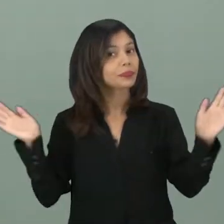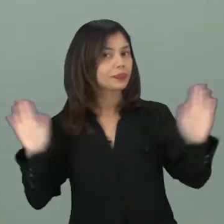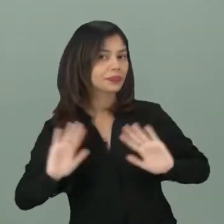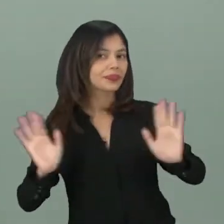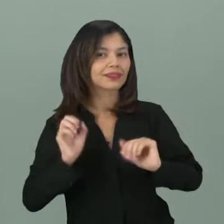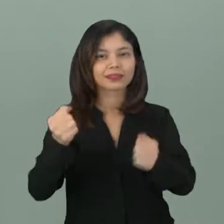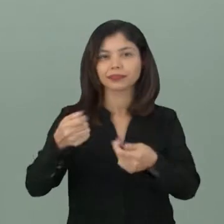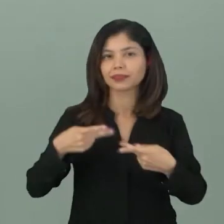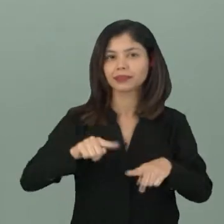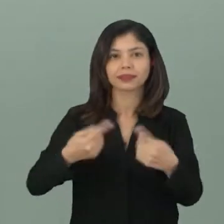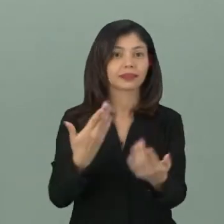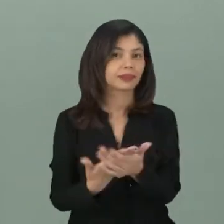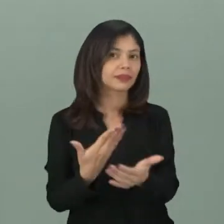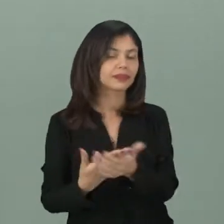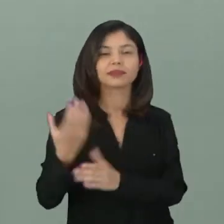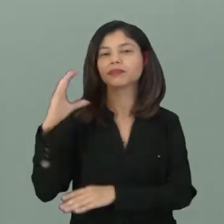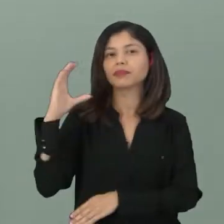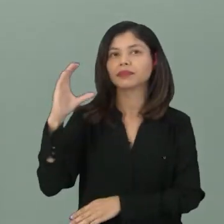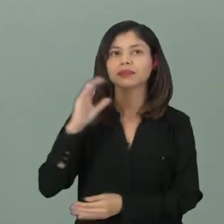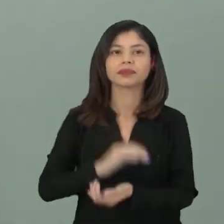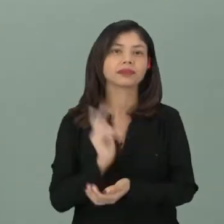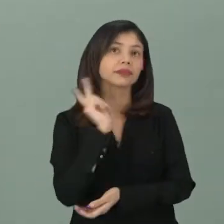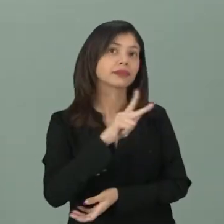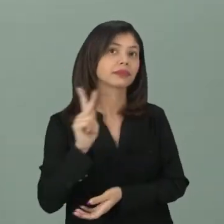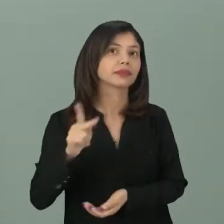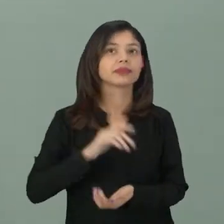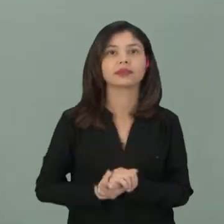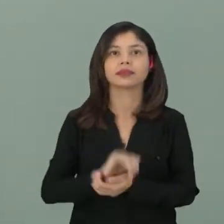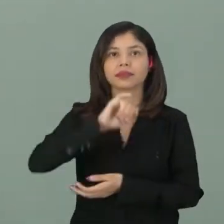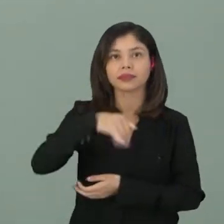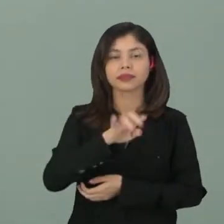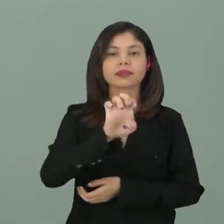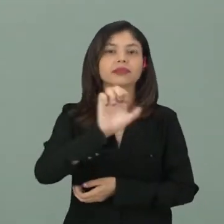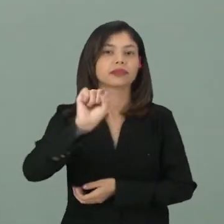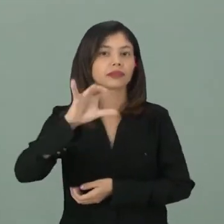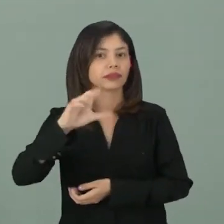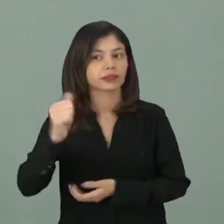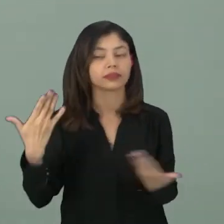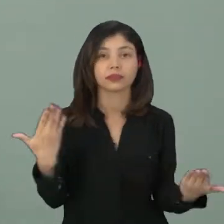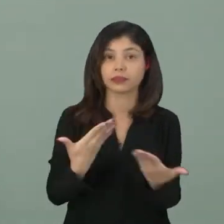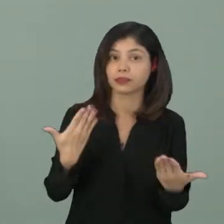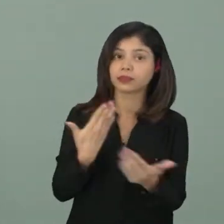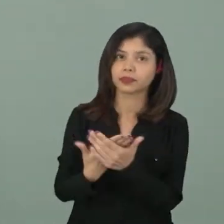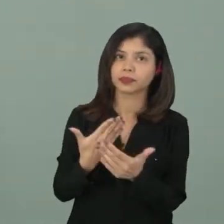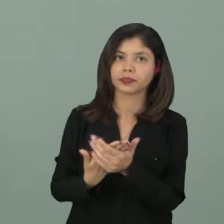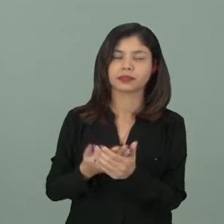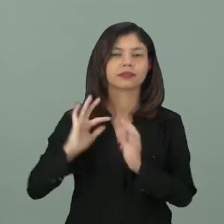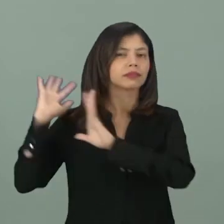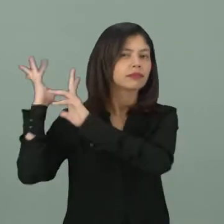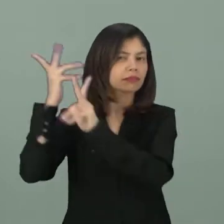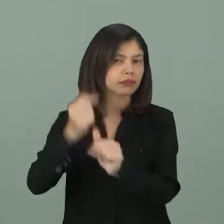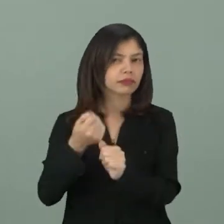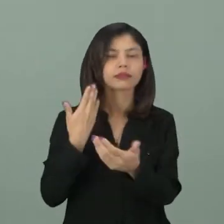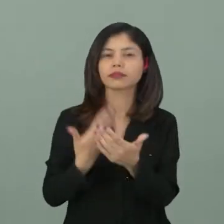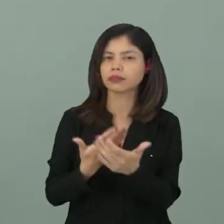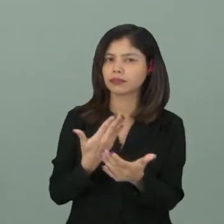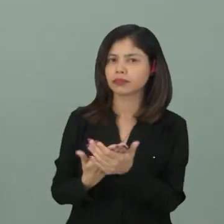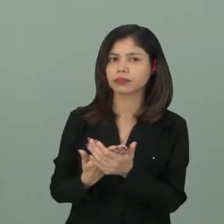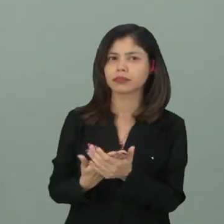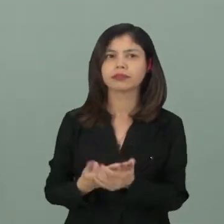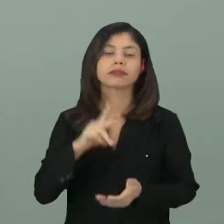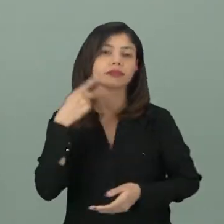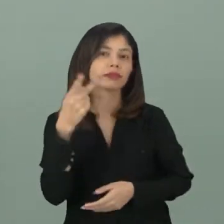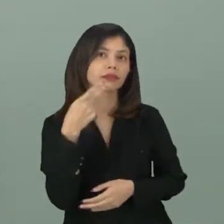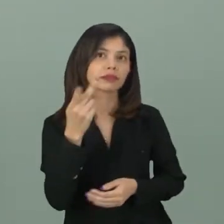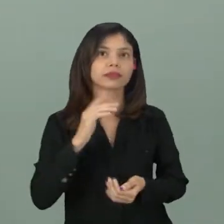Olá, bem-vindos a mais uma aula de ciências. Eu sou a professora Jéssica e na aula de hoje nós vamos revisar o que nós estudamos a respeito